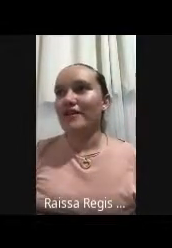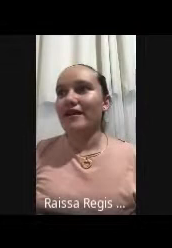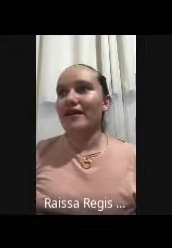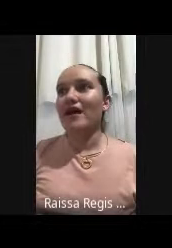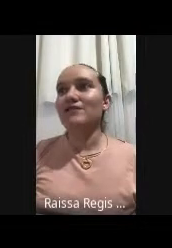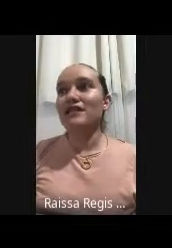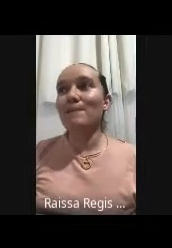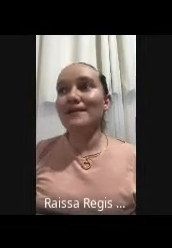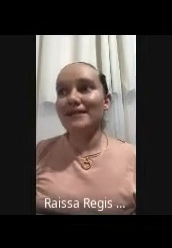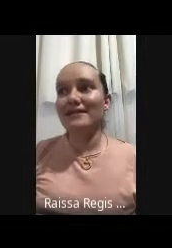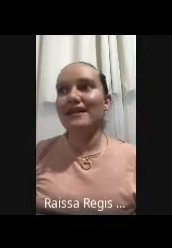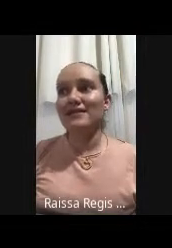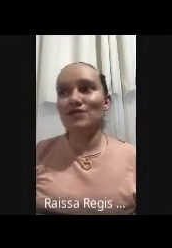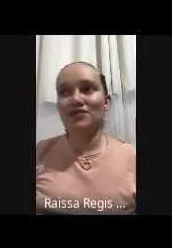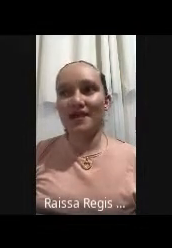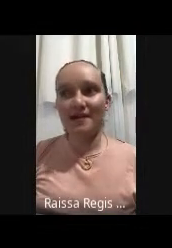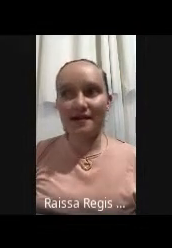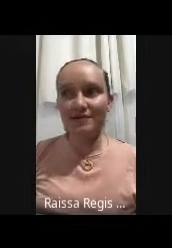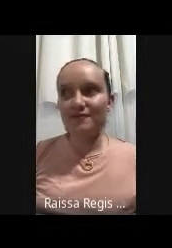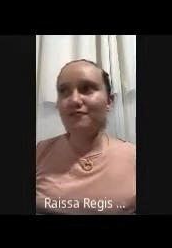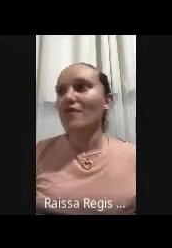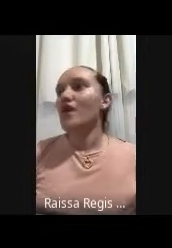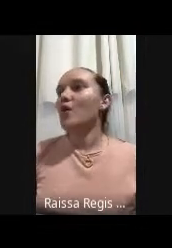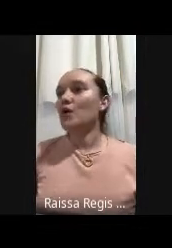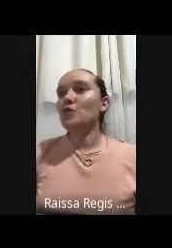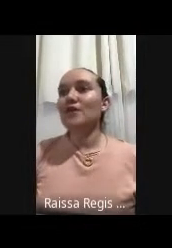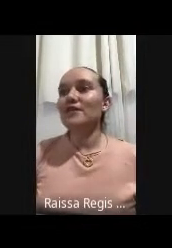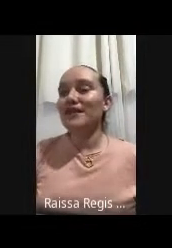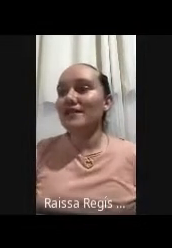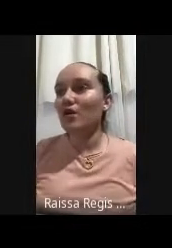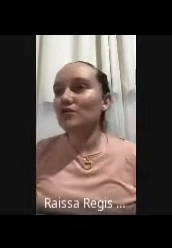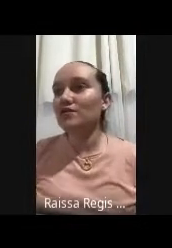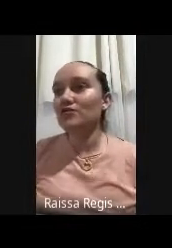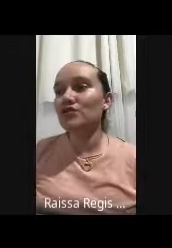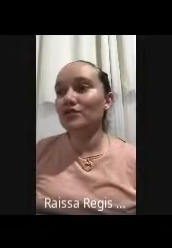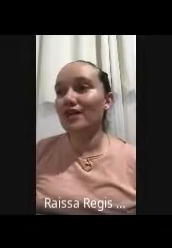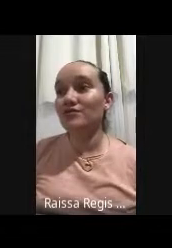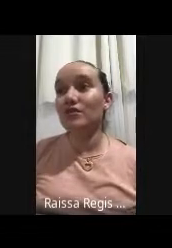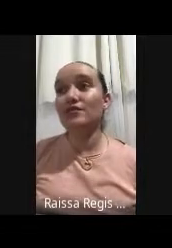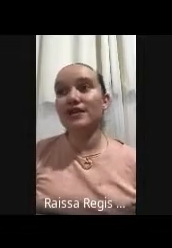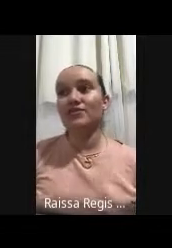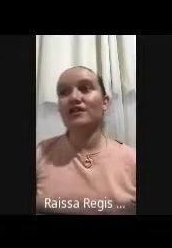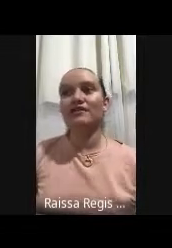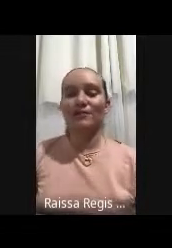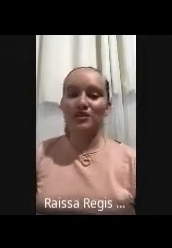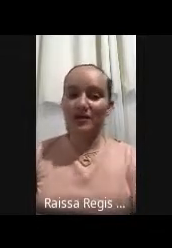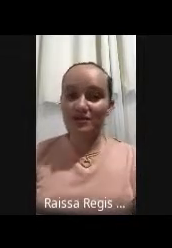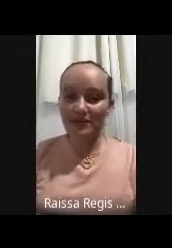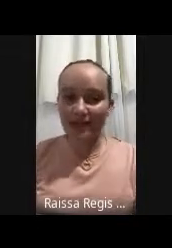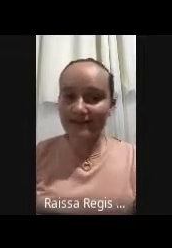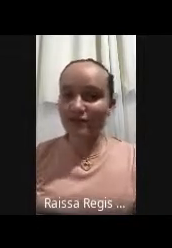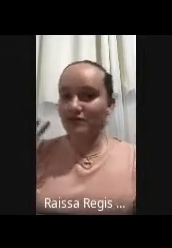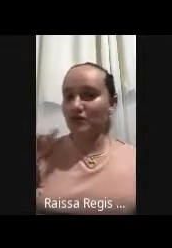Sete, auxilia a pesquisa das línguas de sinais. Oito, pode ser usada na construção de dicionários e glossários diretamente em língua